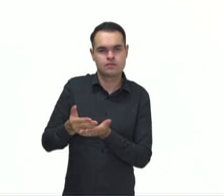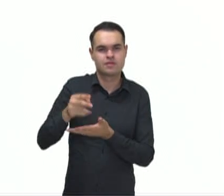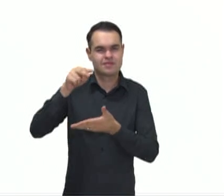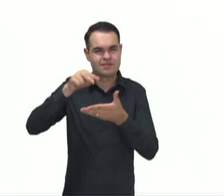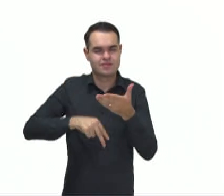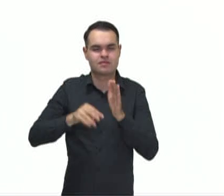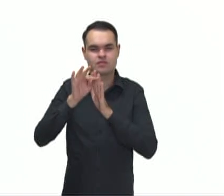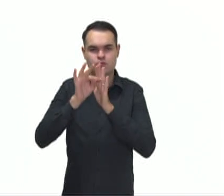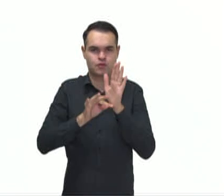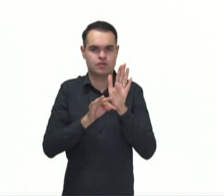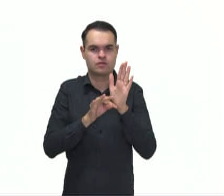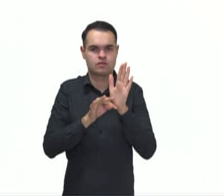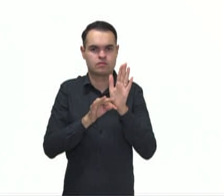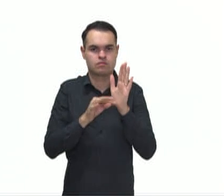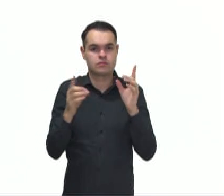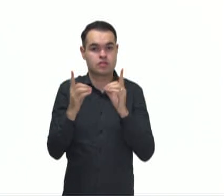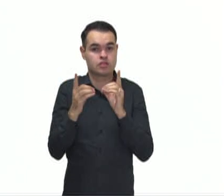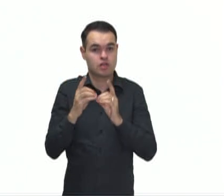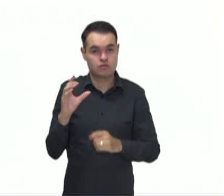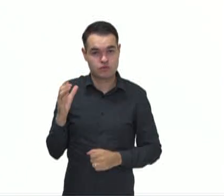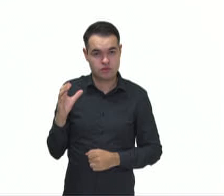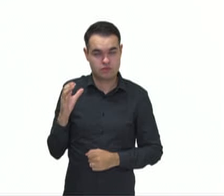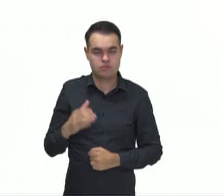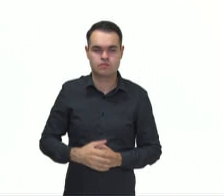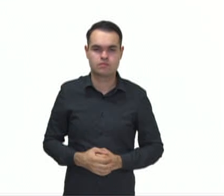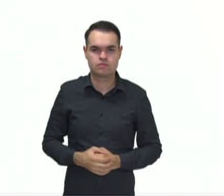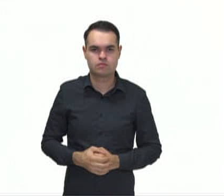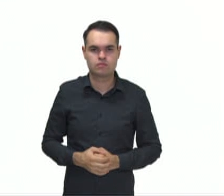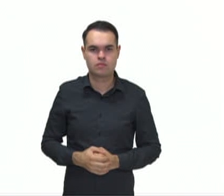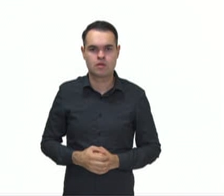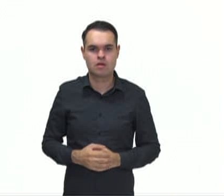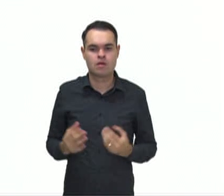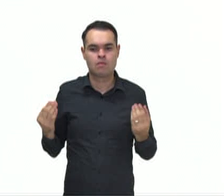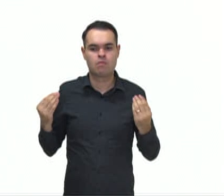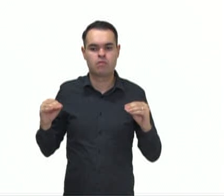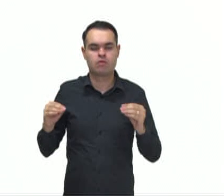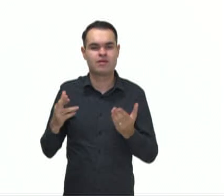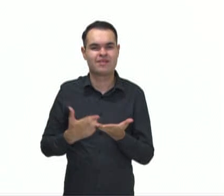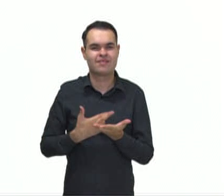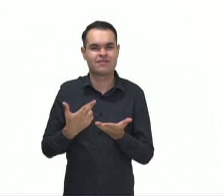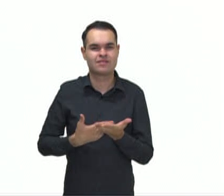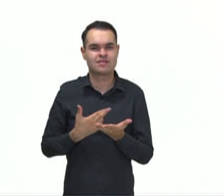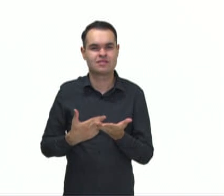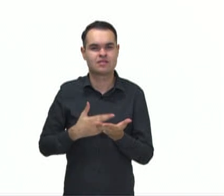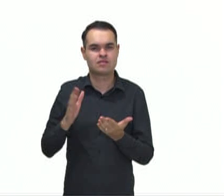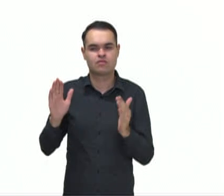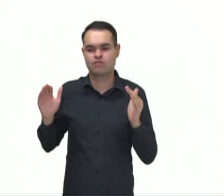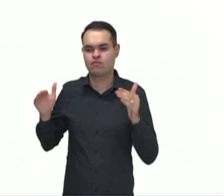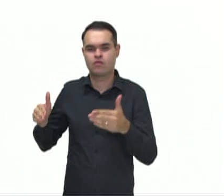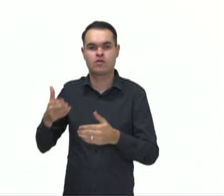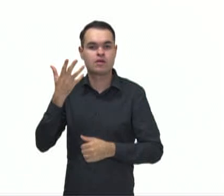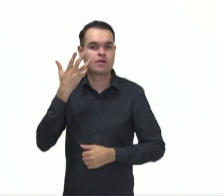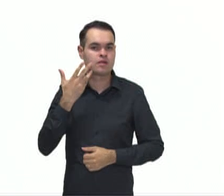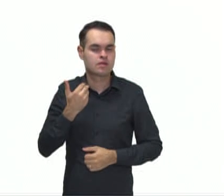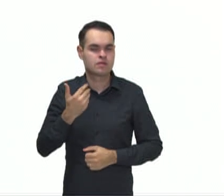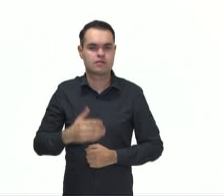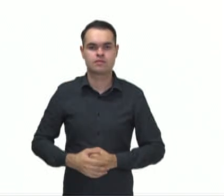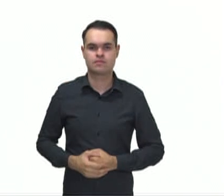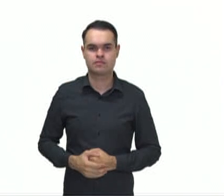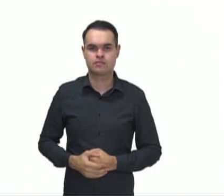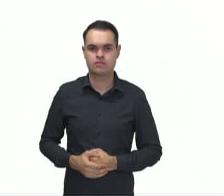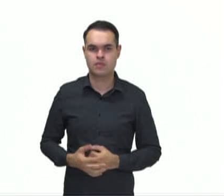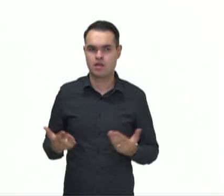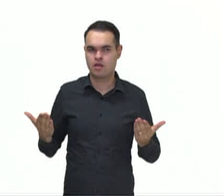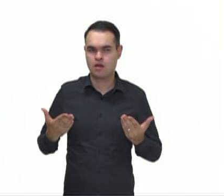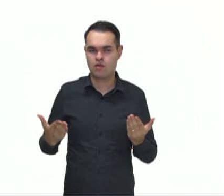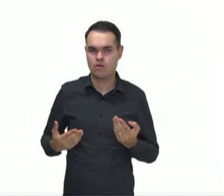de um texto didático científico que foi publicado em uma revista destinada a crianças. E vamos